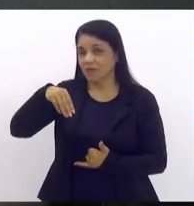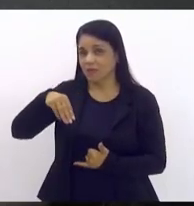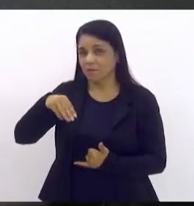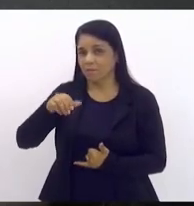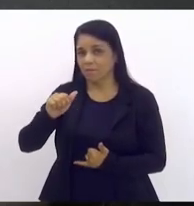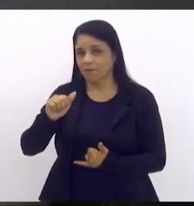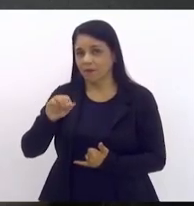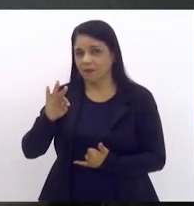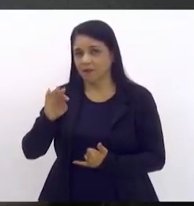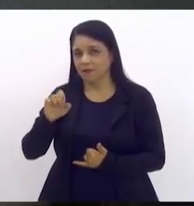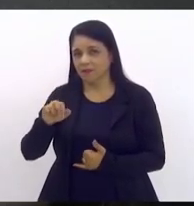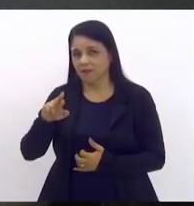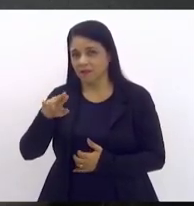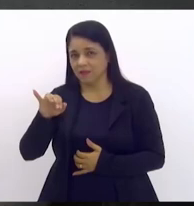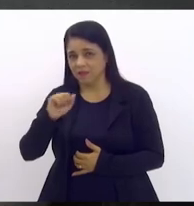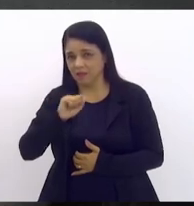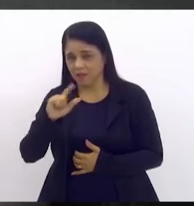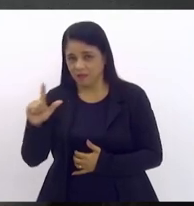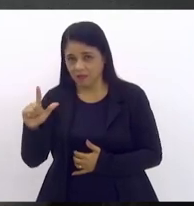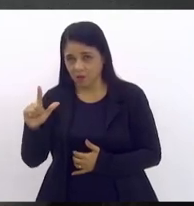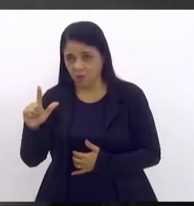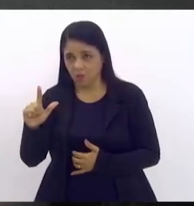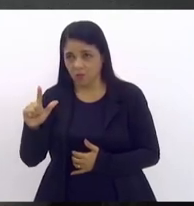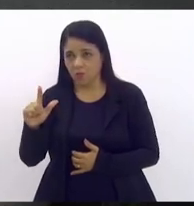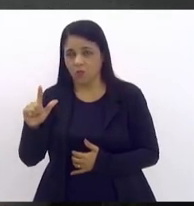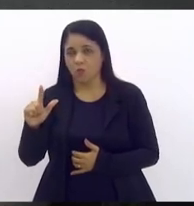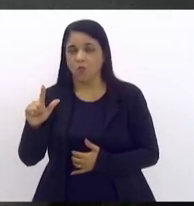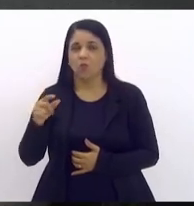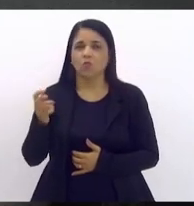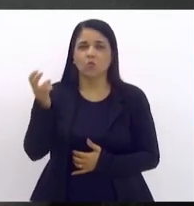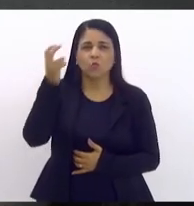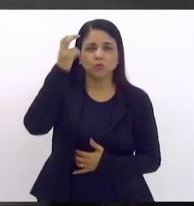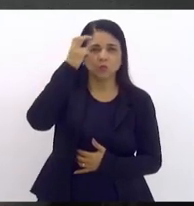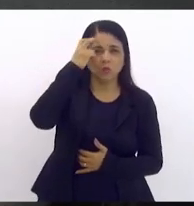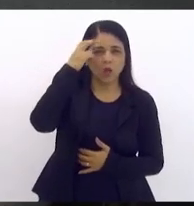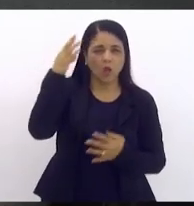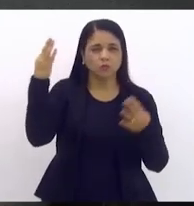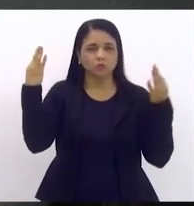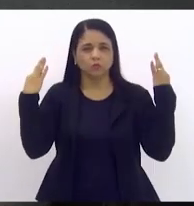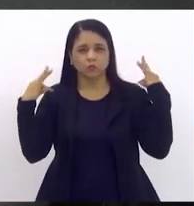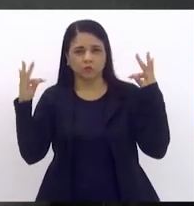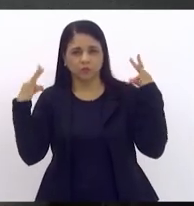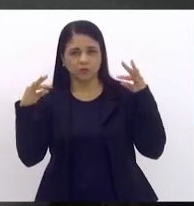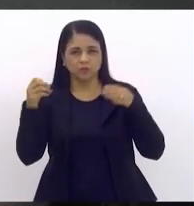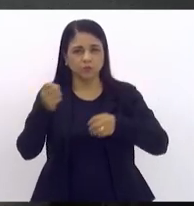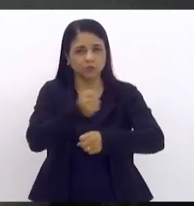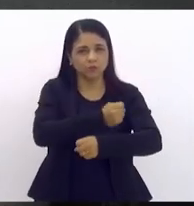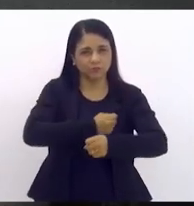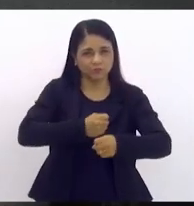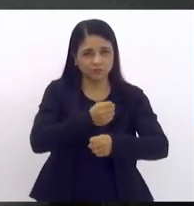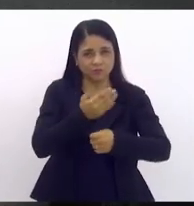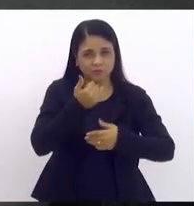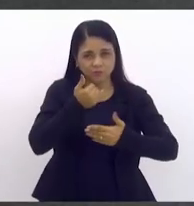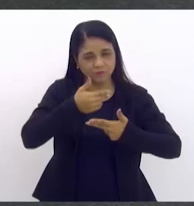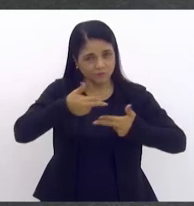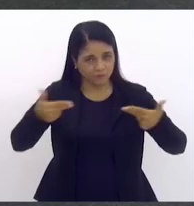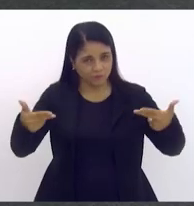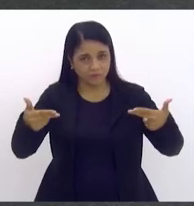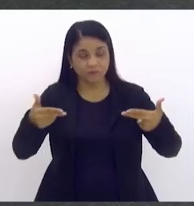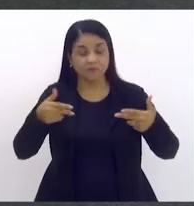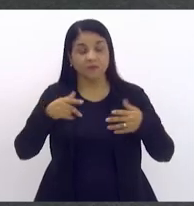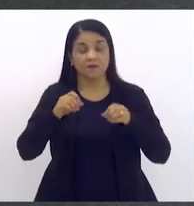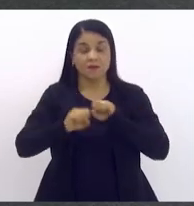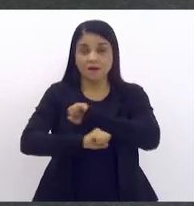estar colocando como patrimônio imaterial, cultural, turístico, gastronômico, está ali claramente o